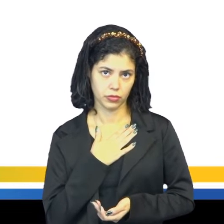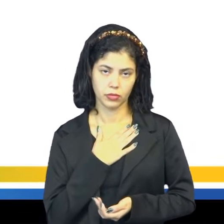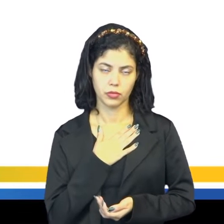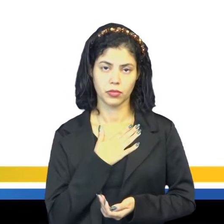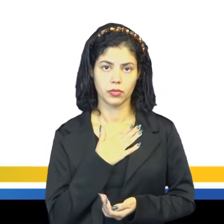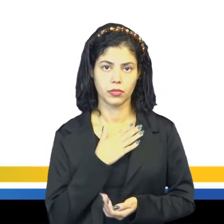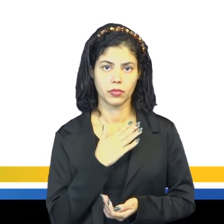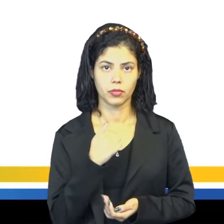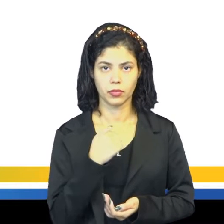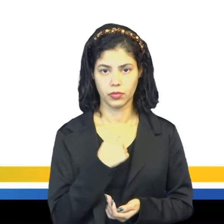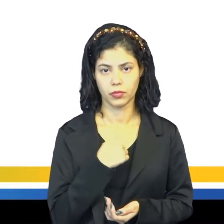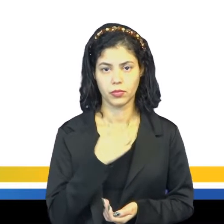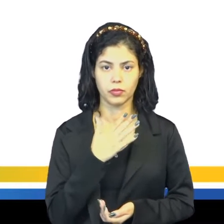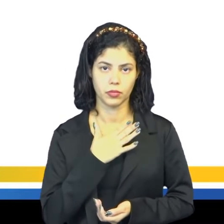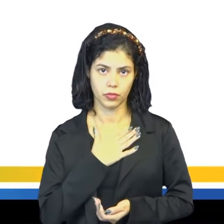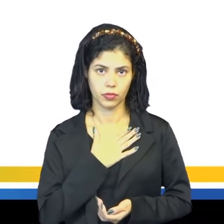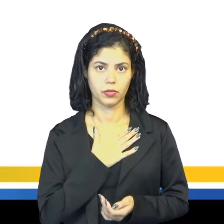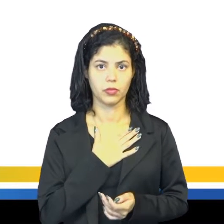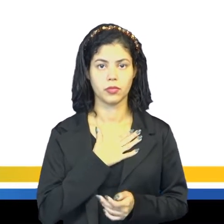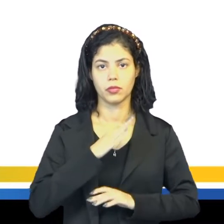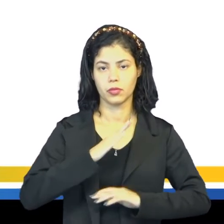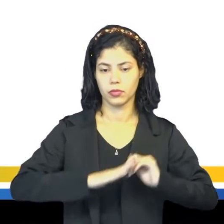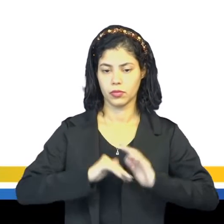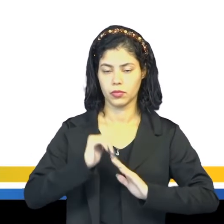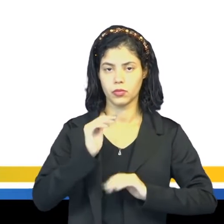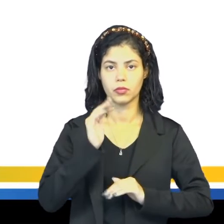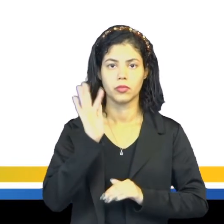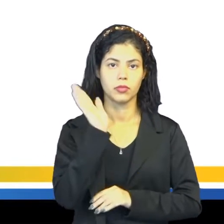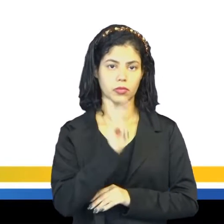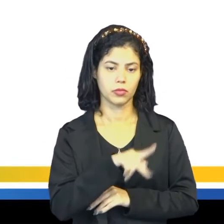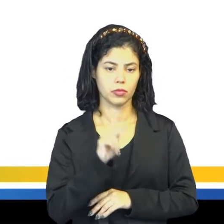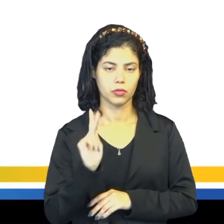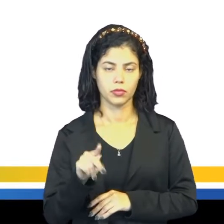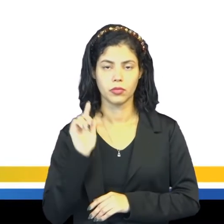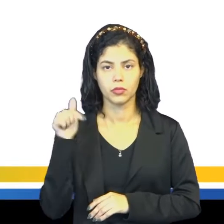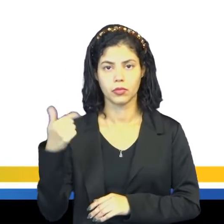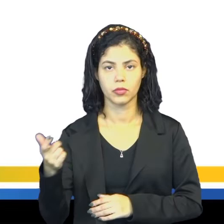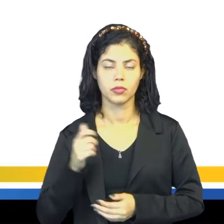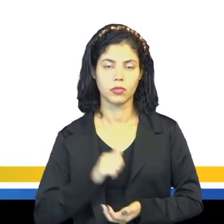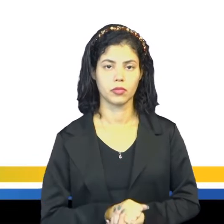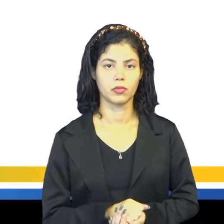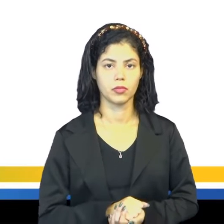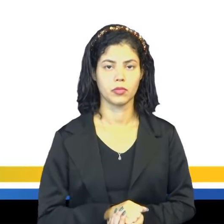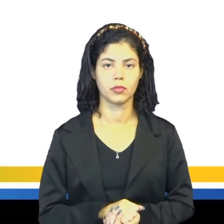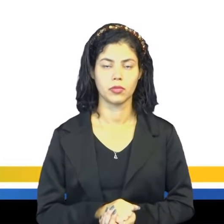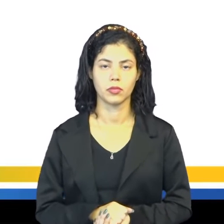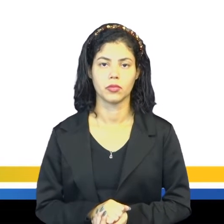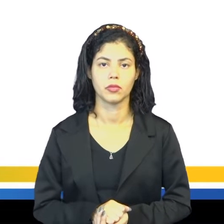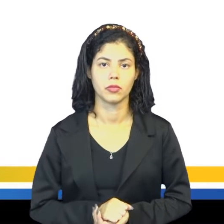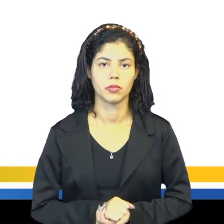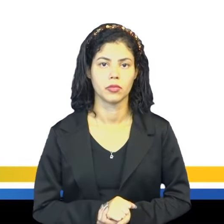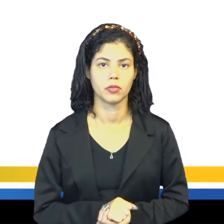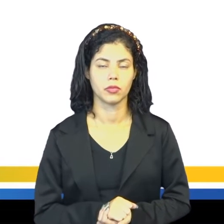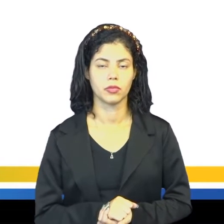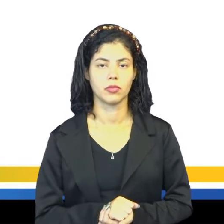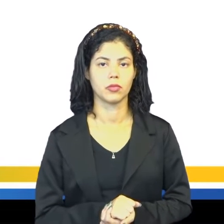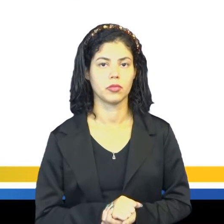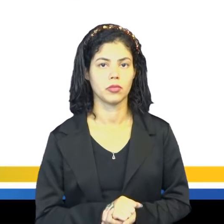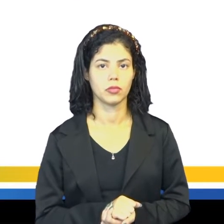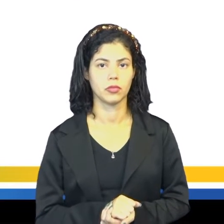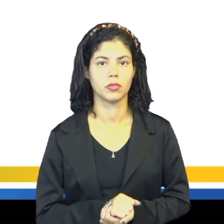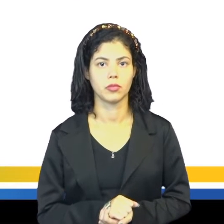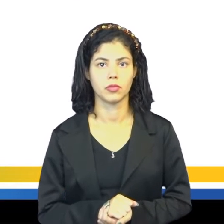teacher, I am a teacher. E próximo nós temos I work at my